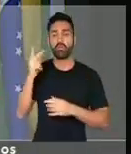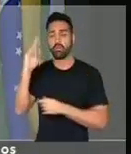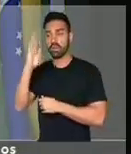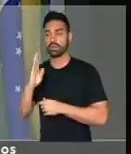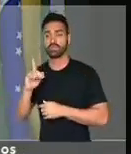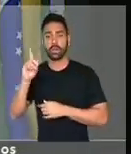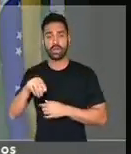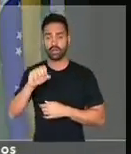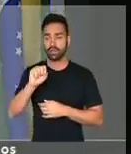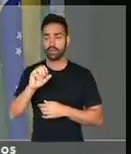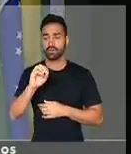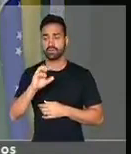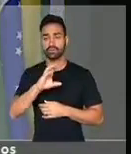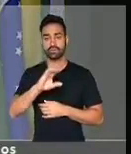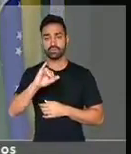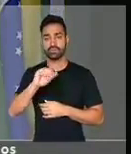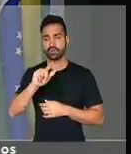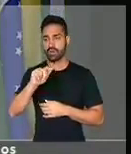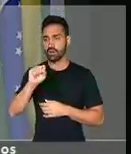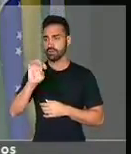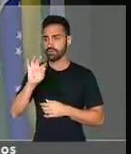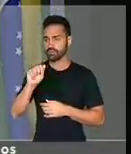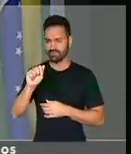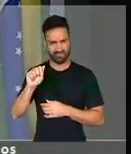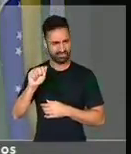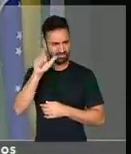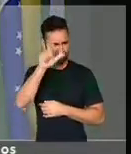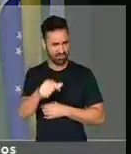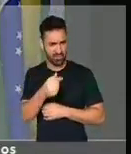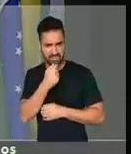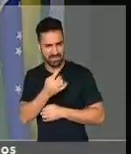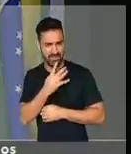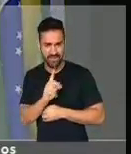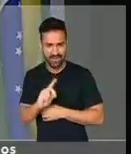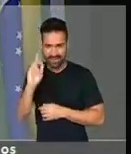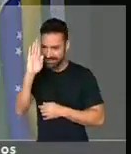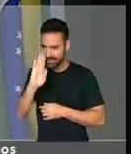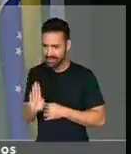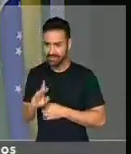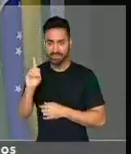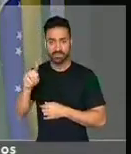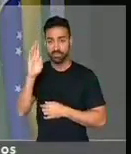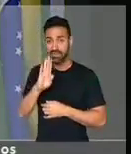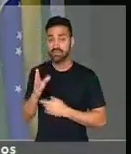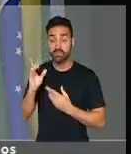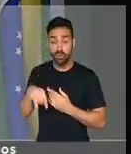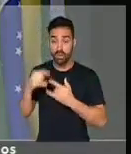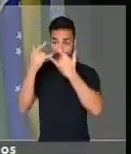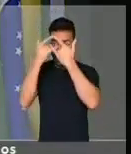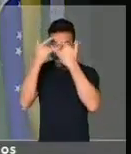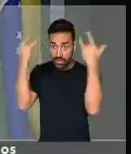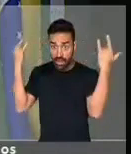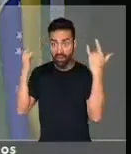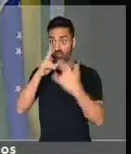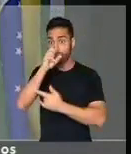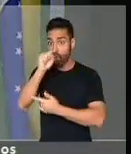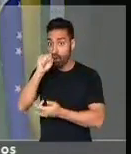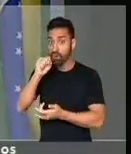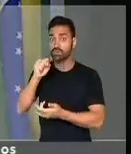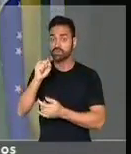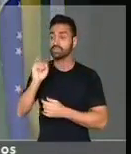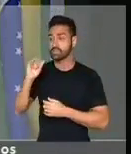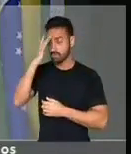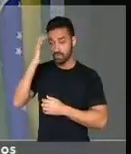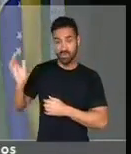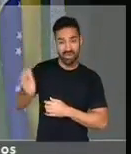um país socialista. Ele não conhece o Brasil. O Brasil é um país capitalista selvagem, onde